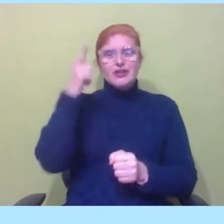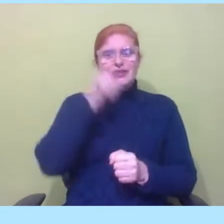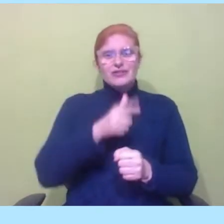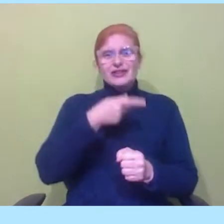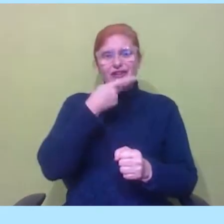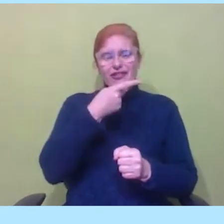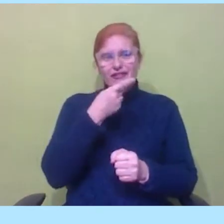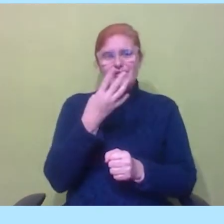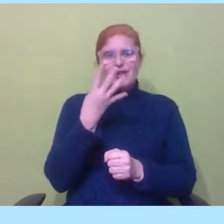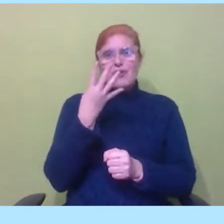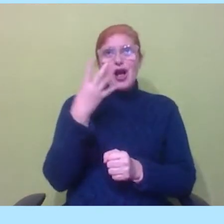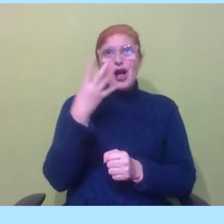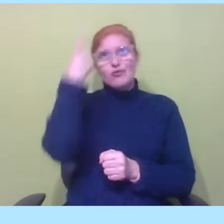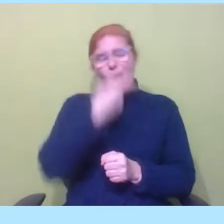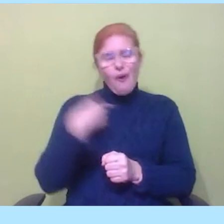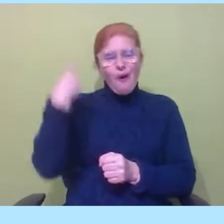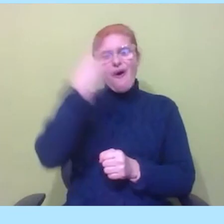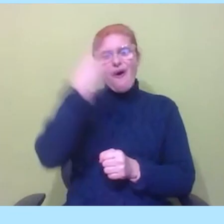certeza disso.